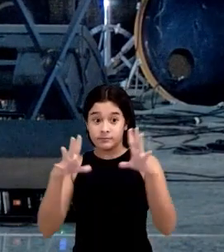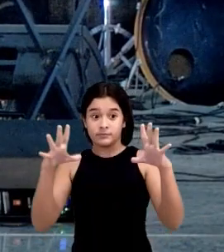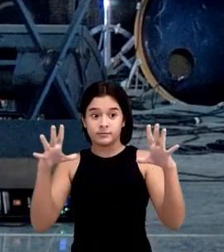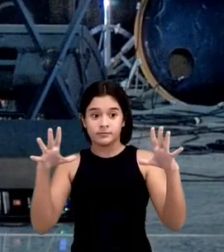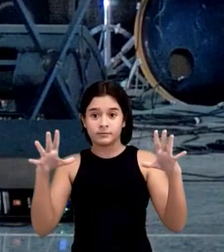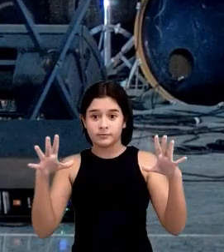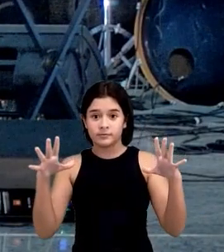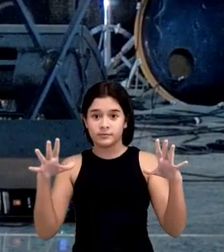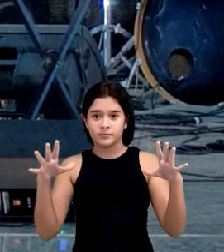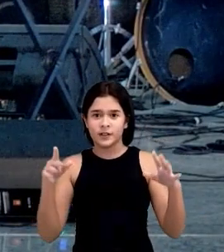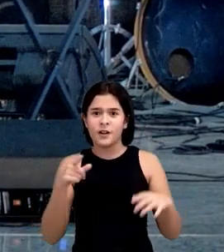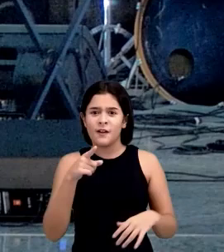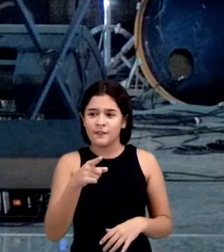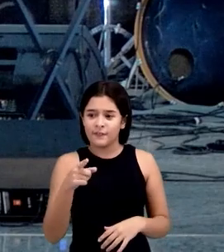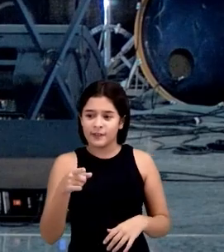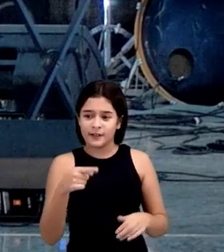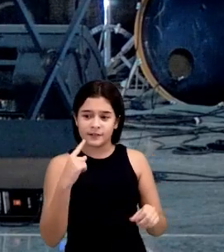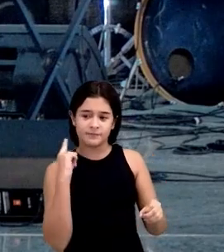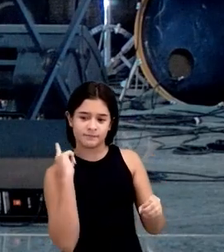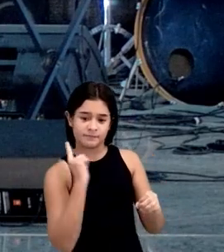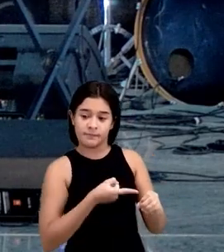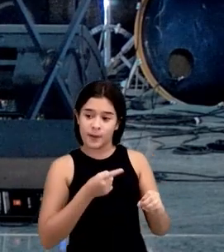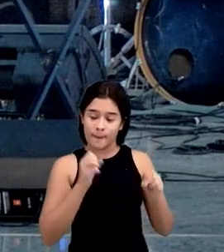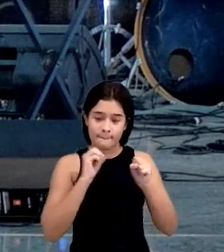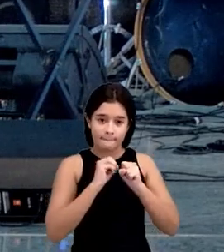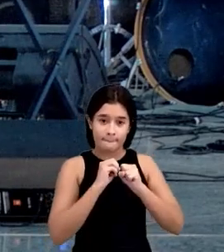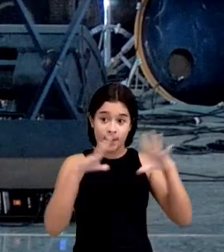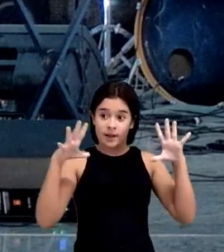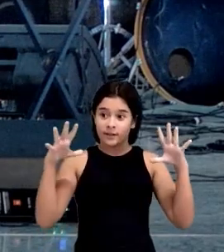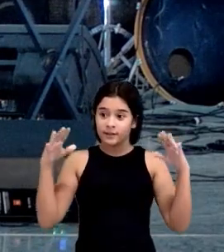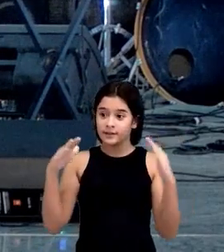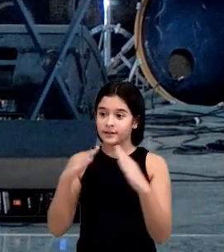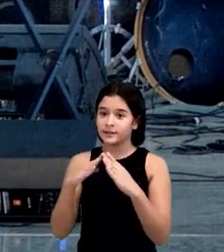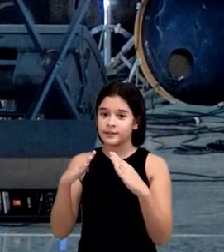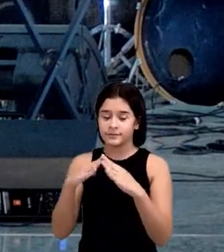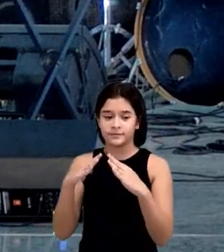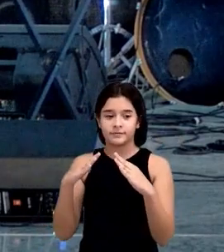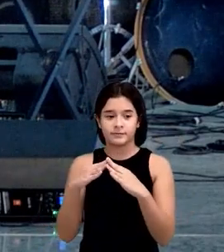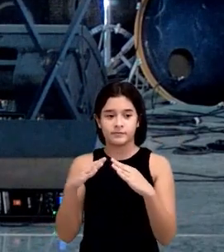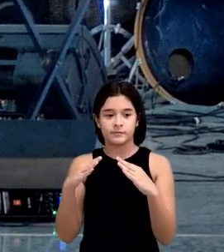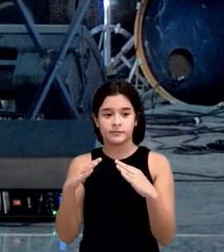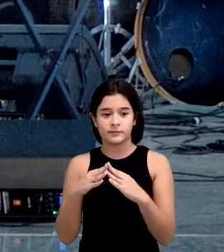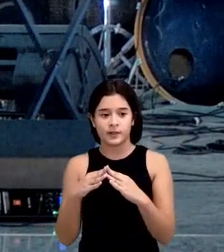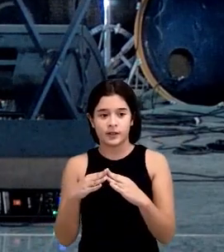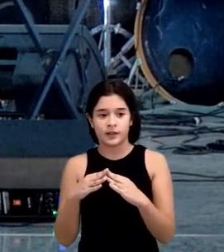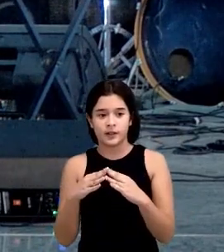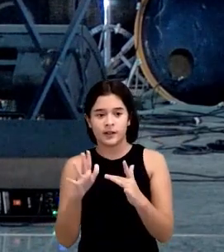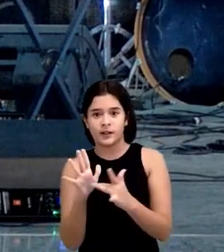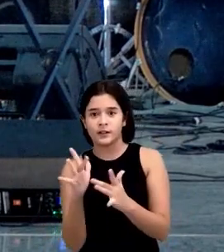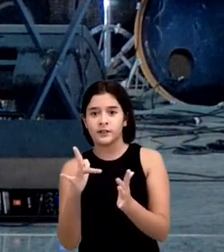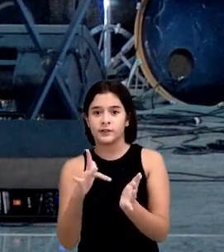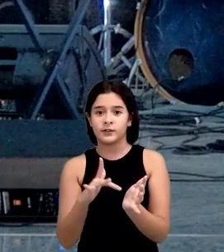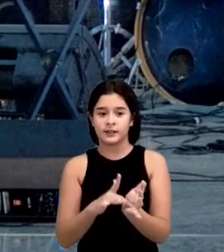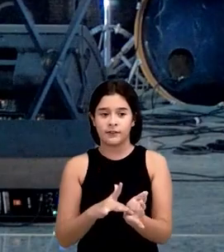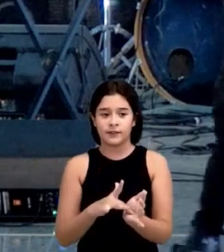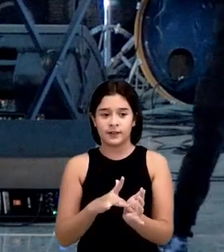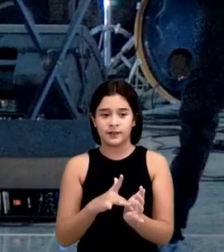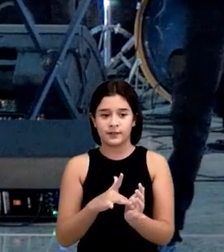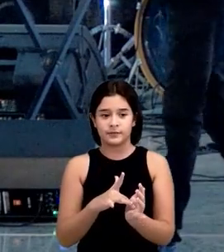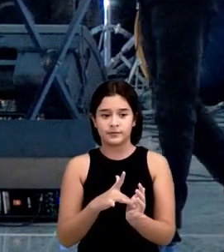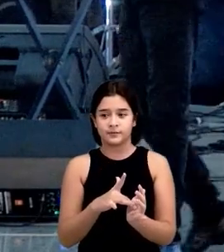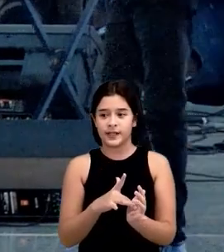época, não. Então, Jesus está usando uma figura aqui, um elemento, para deixar claro para você